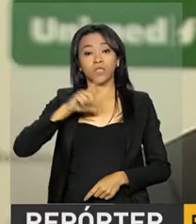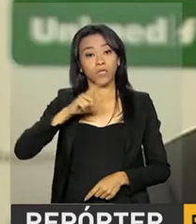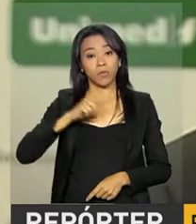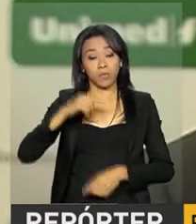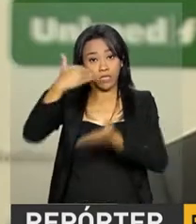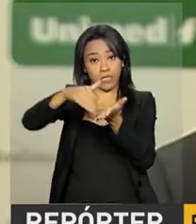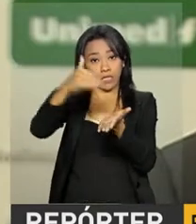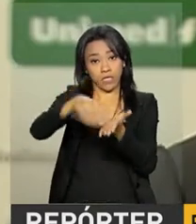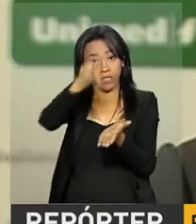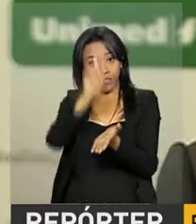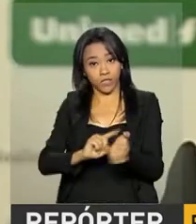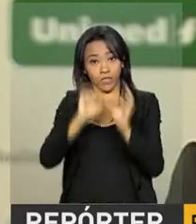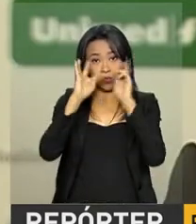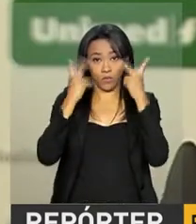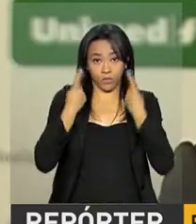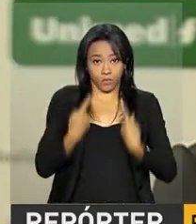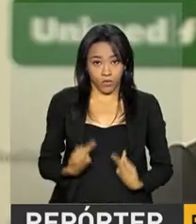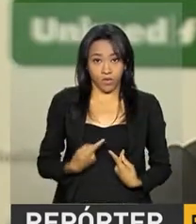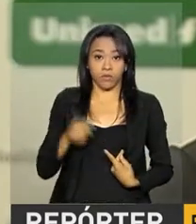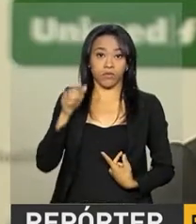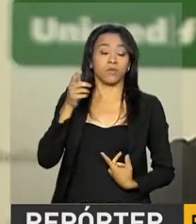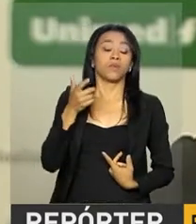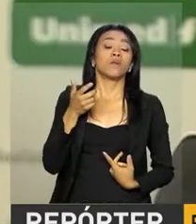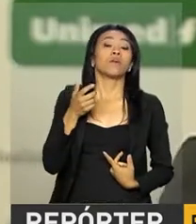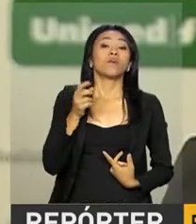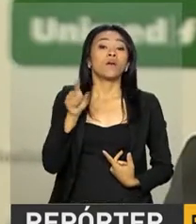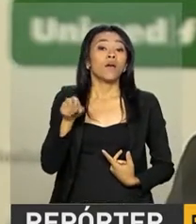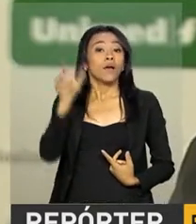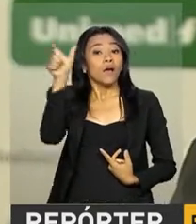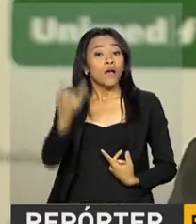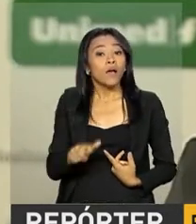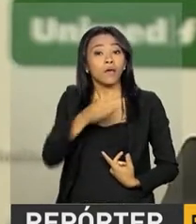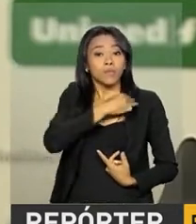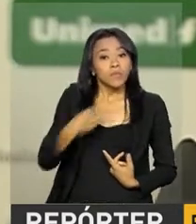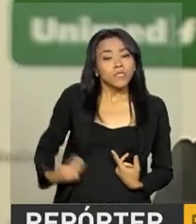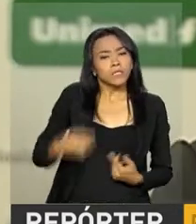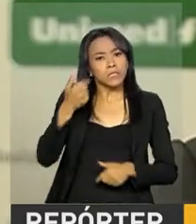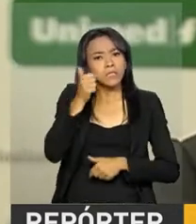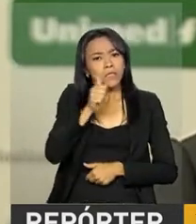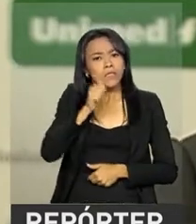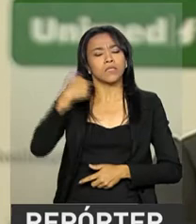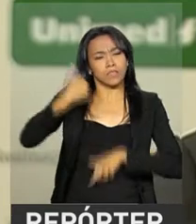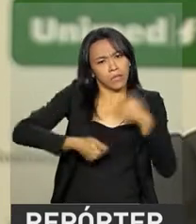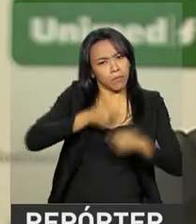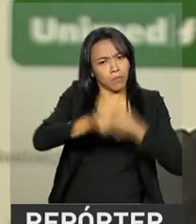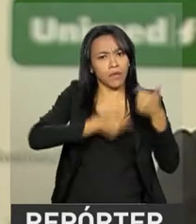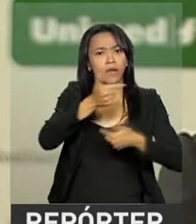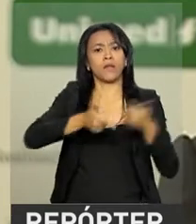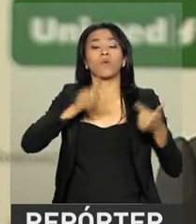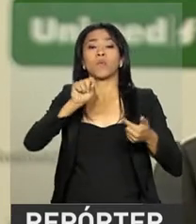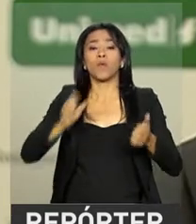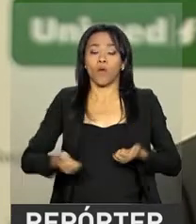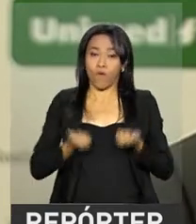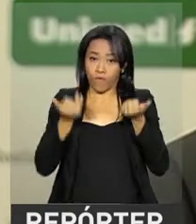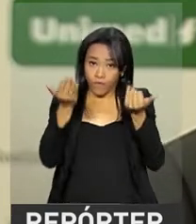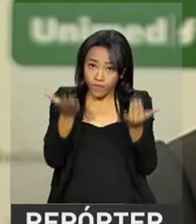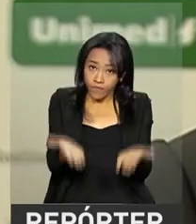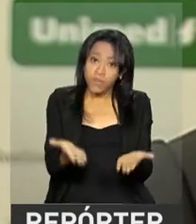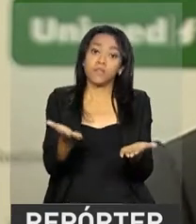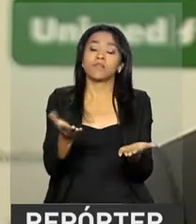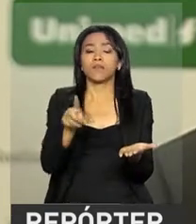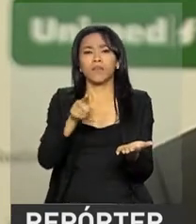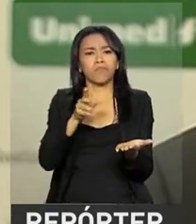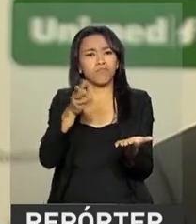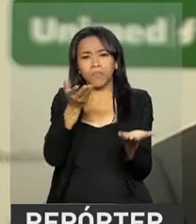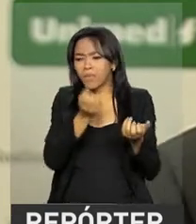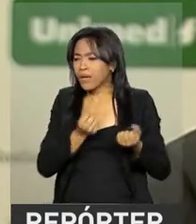a nossa ministra luz vinda trabalha muito gás a questão de nós oferecemos atendimento amplo a